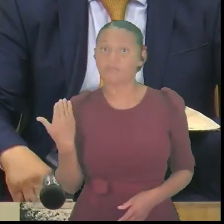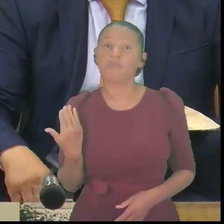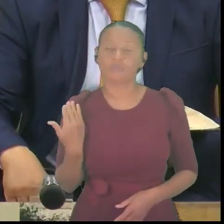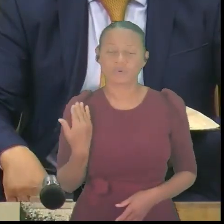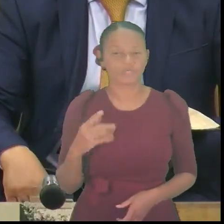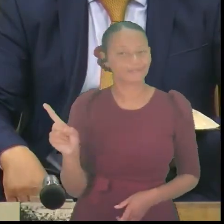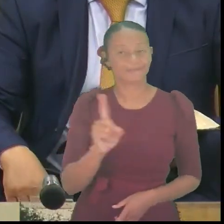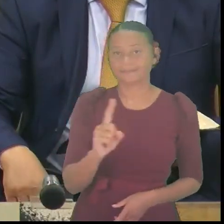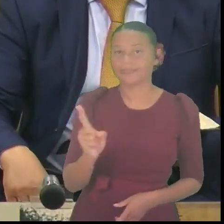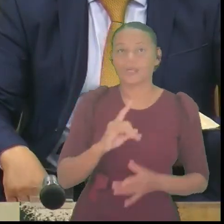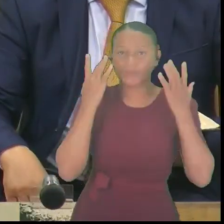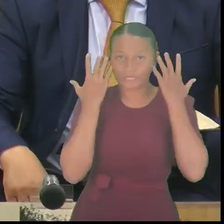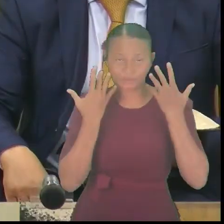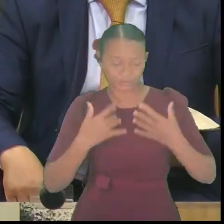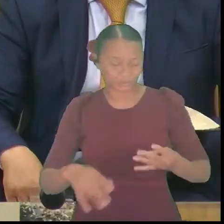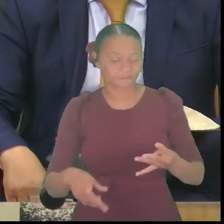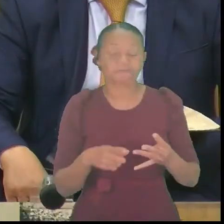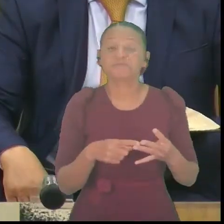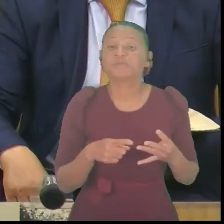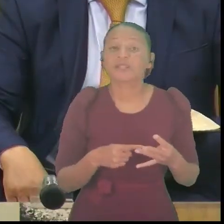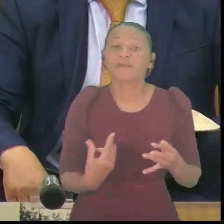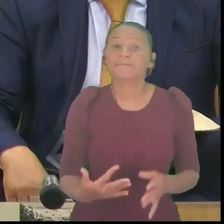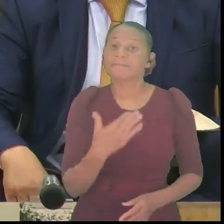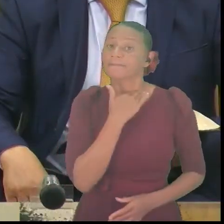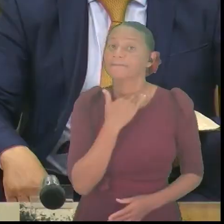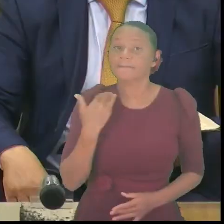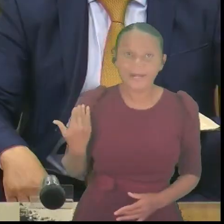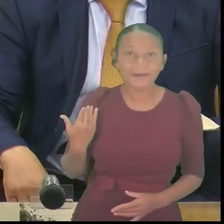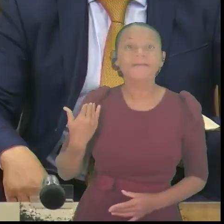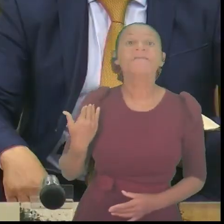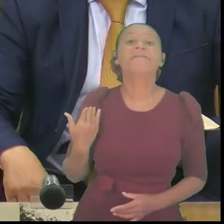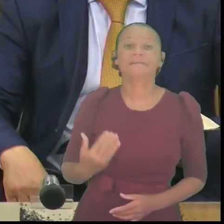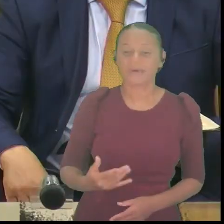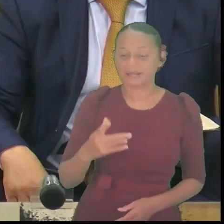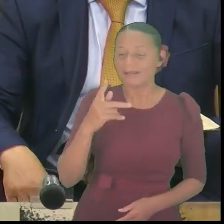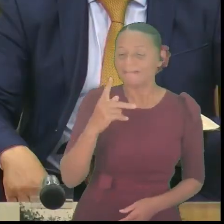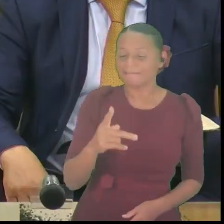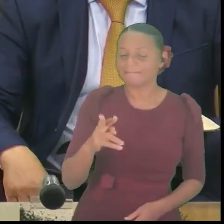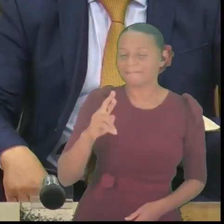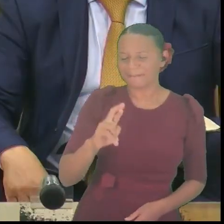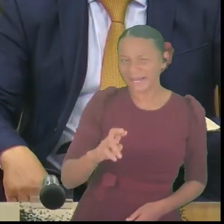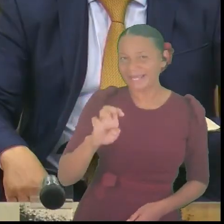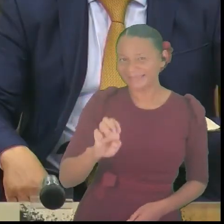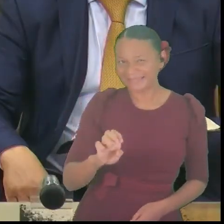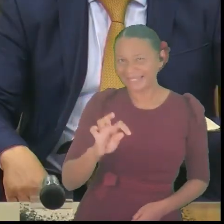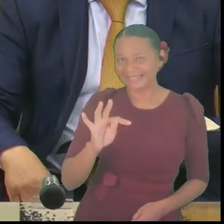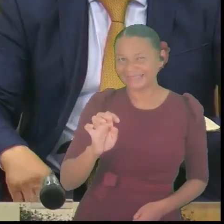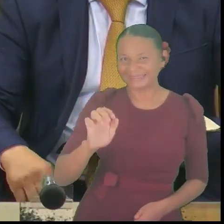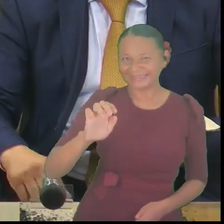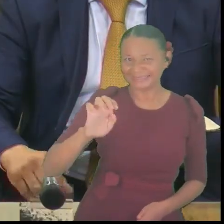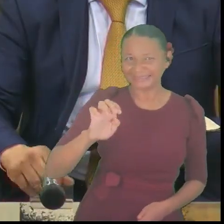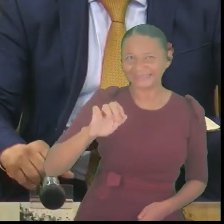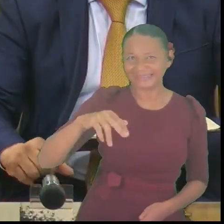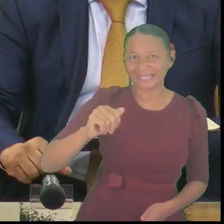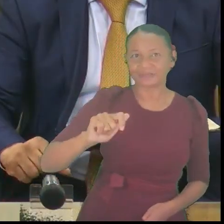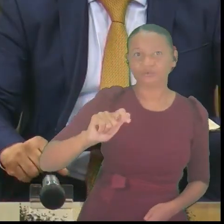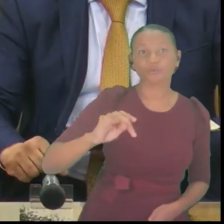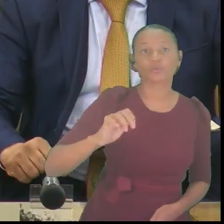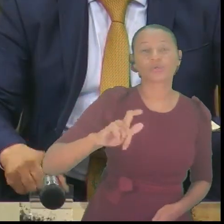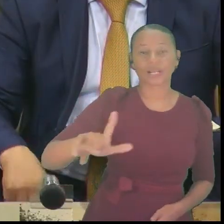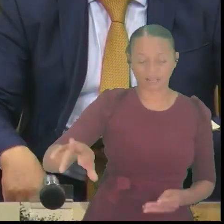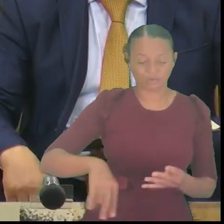não natural. Terceiro, uma morte chamada de morte preternatural. E quarto, uma morte chamada de